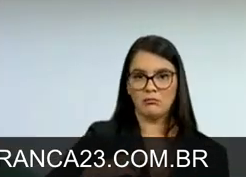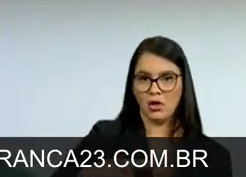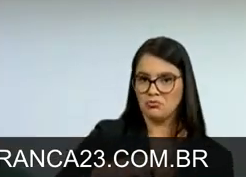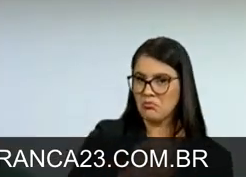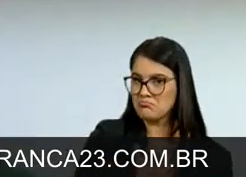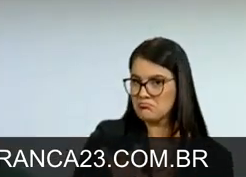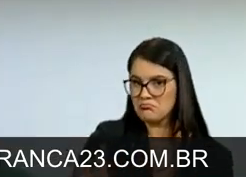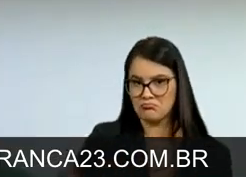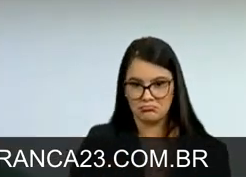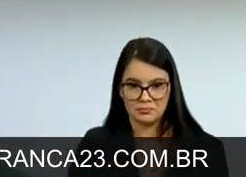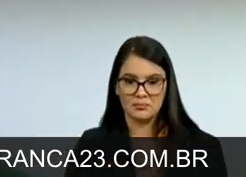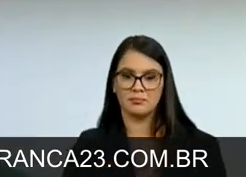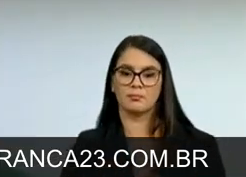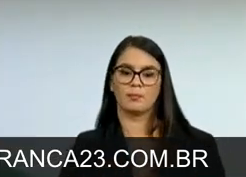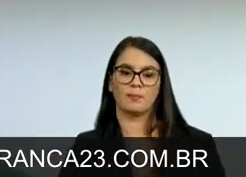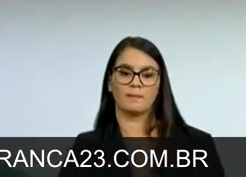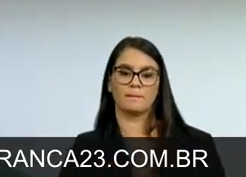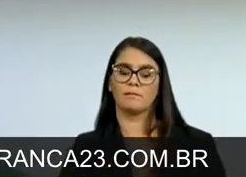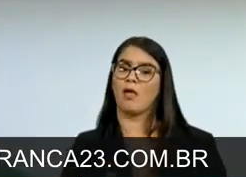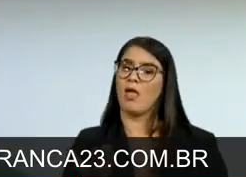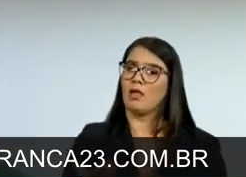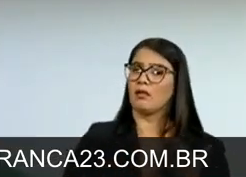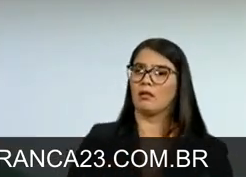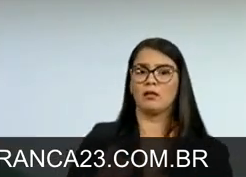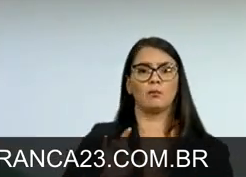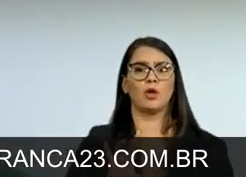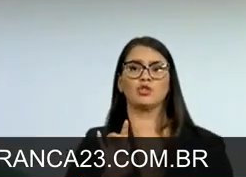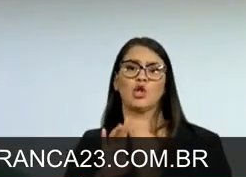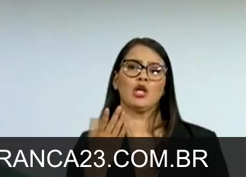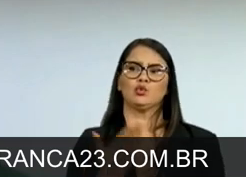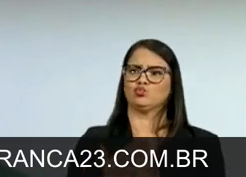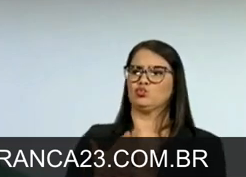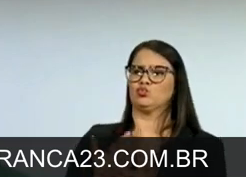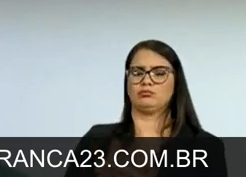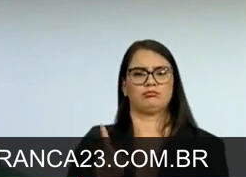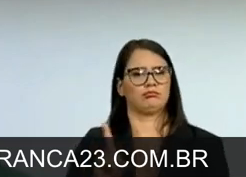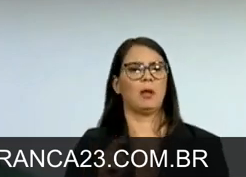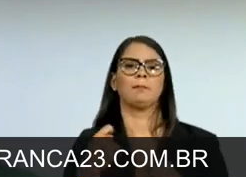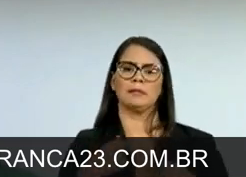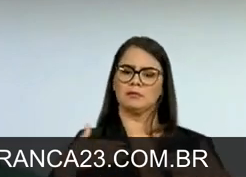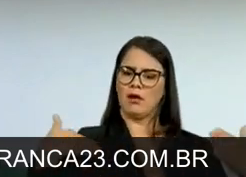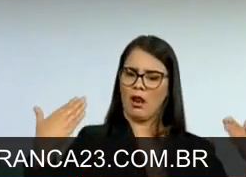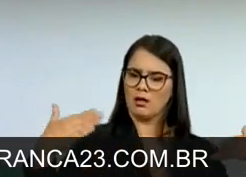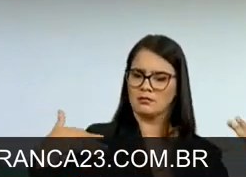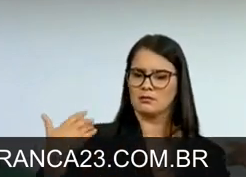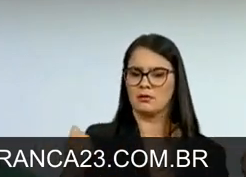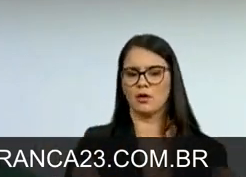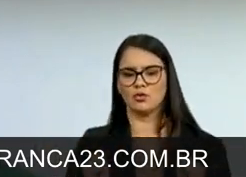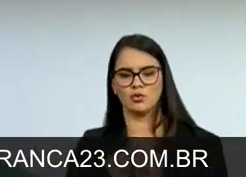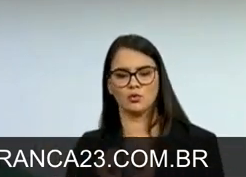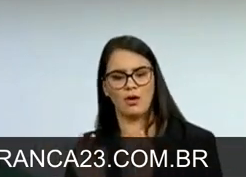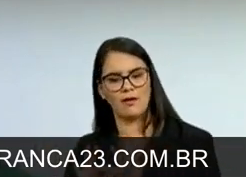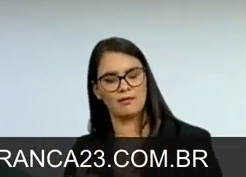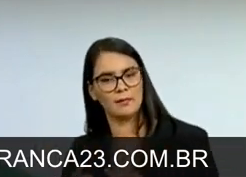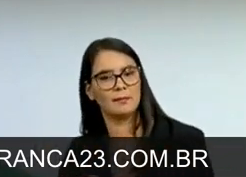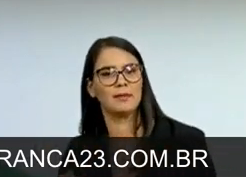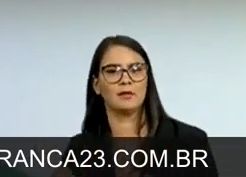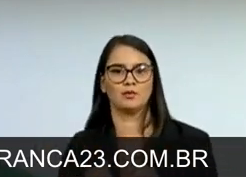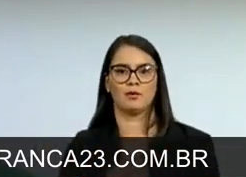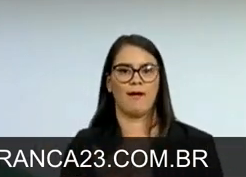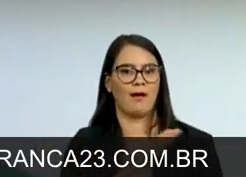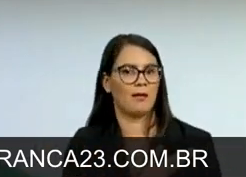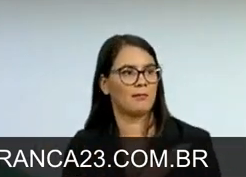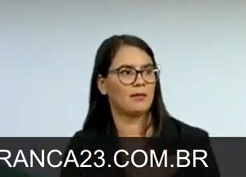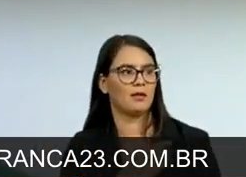Uma rotina sempre equilibrada, não é só estudar, eu acho que tem que ter momentos de lazer, momentos com a família, momentos com os amigos,